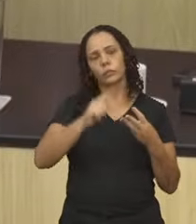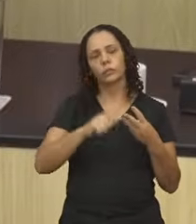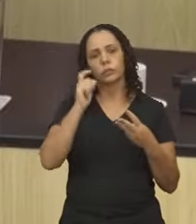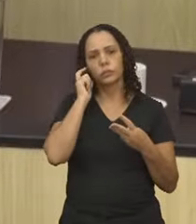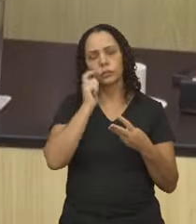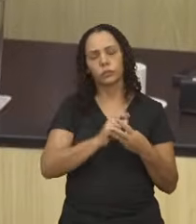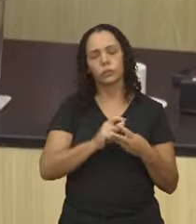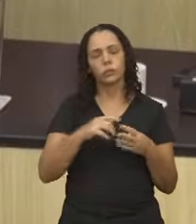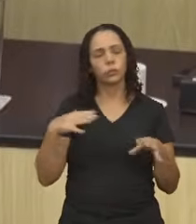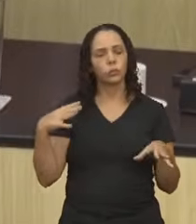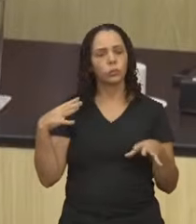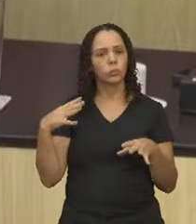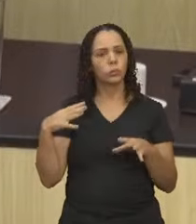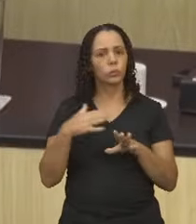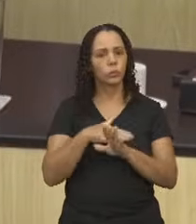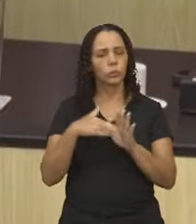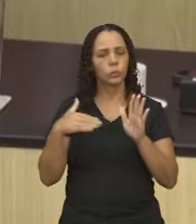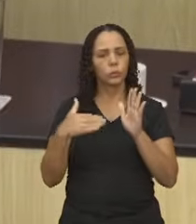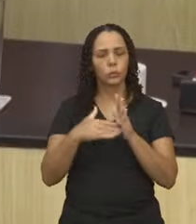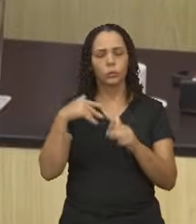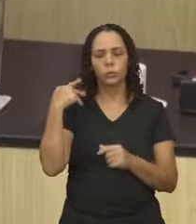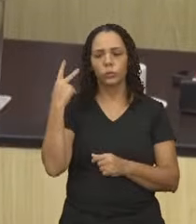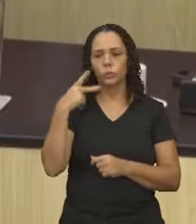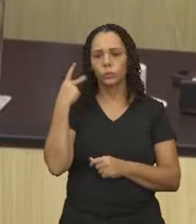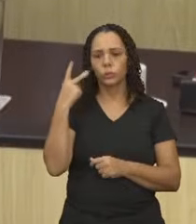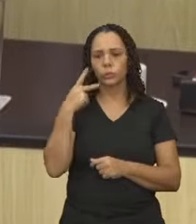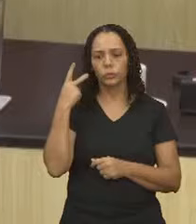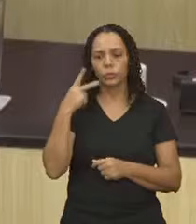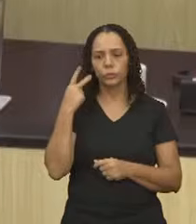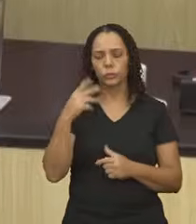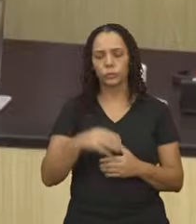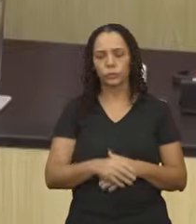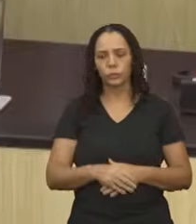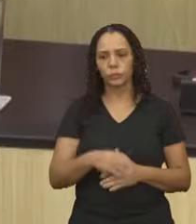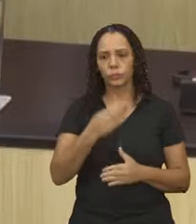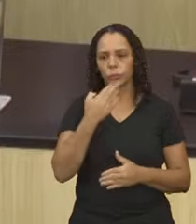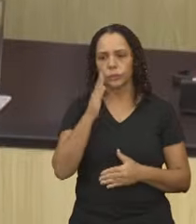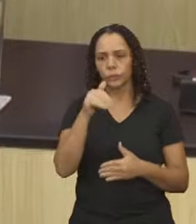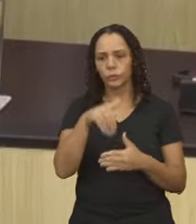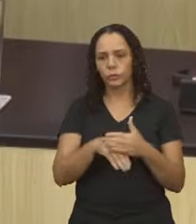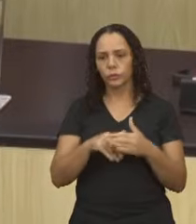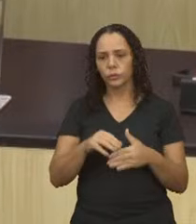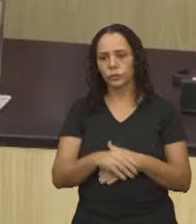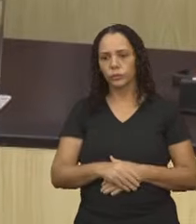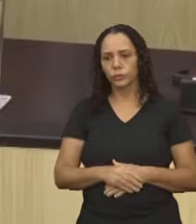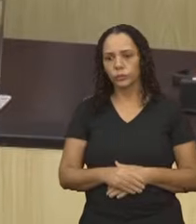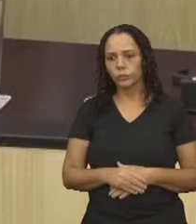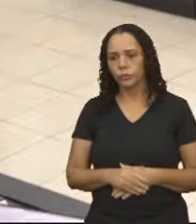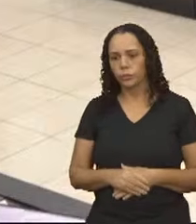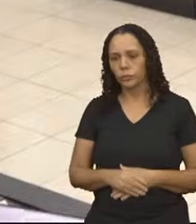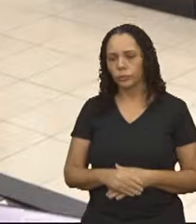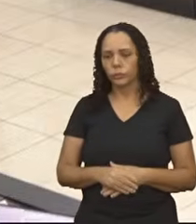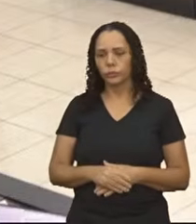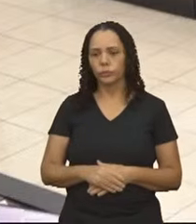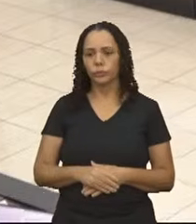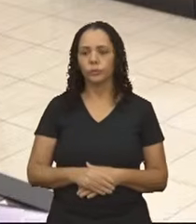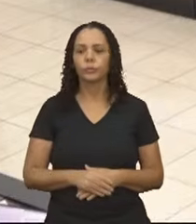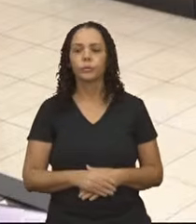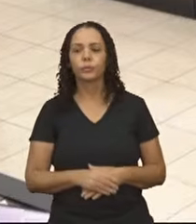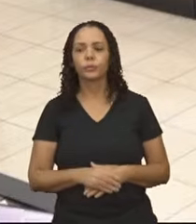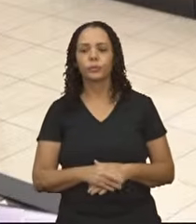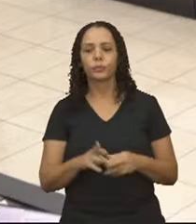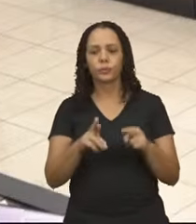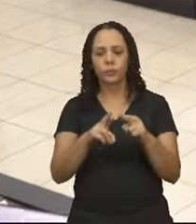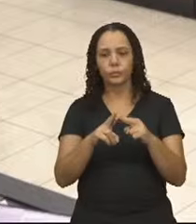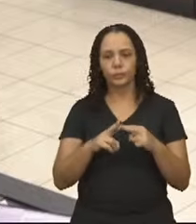Belém, ou seja, todos os vereadores. Foi pedido votação. O requerimento está